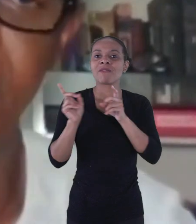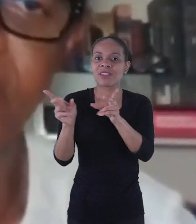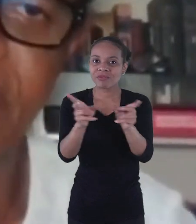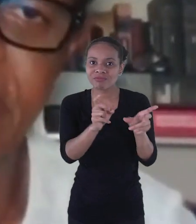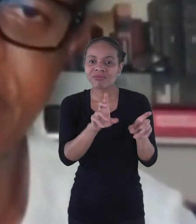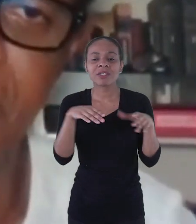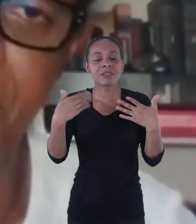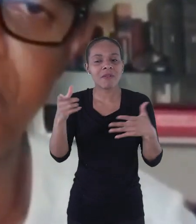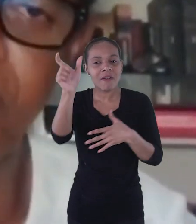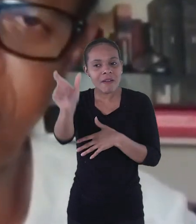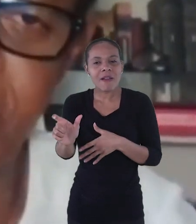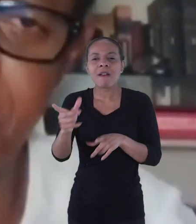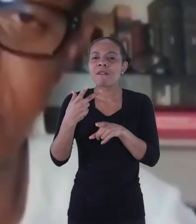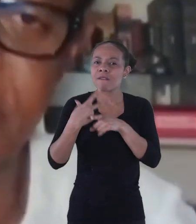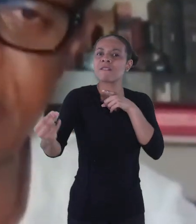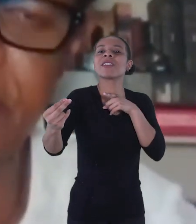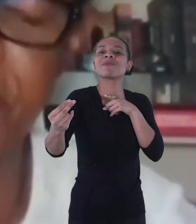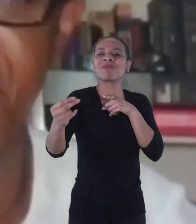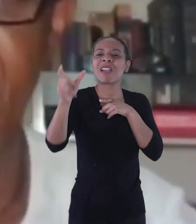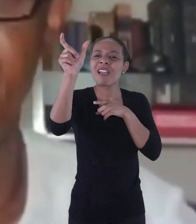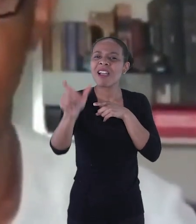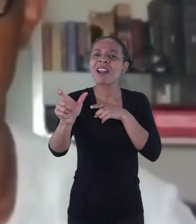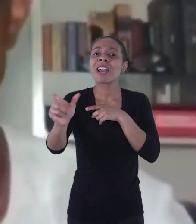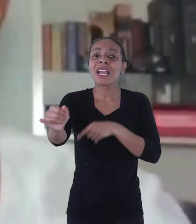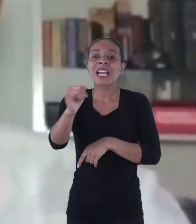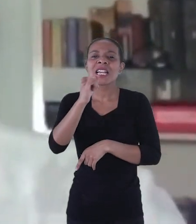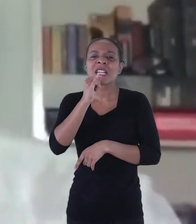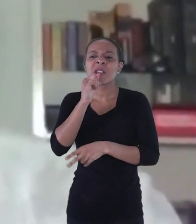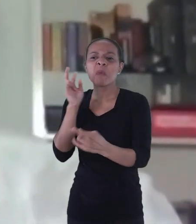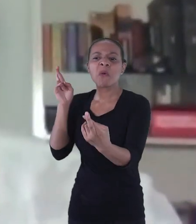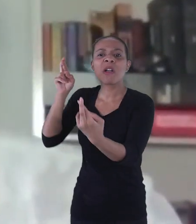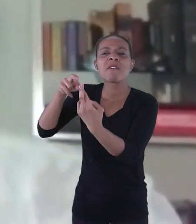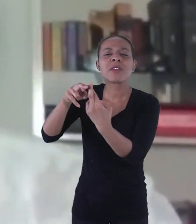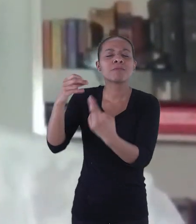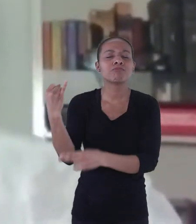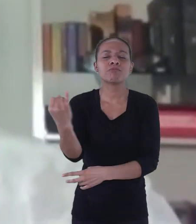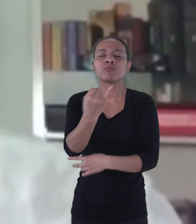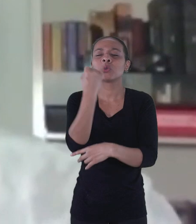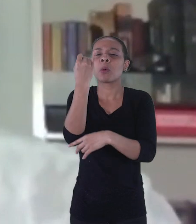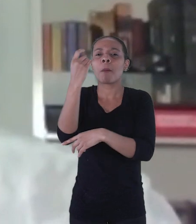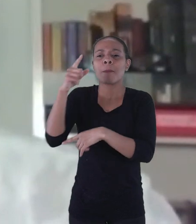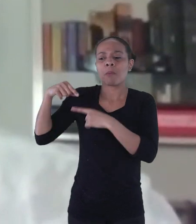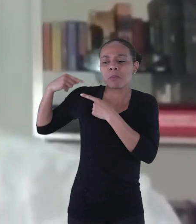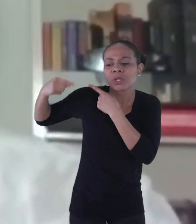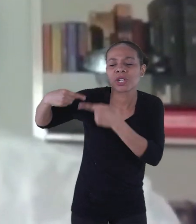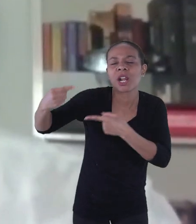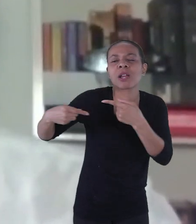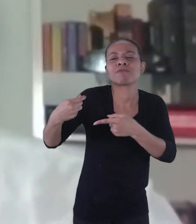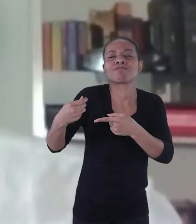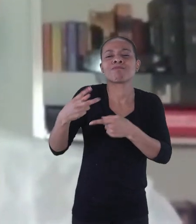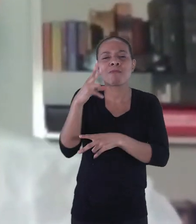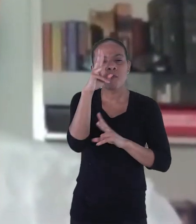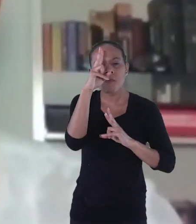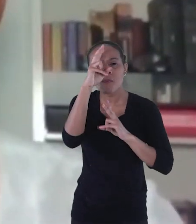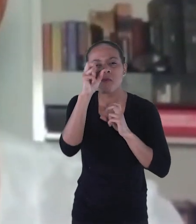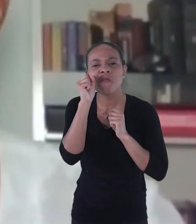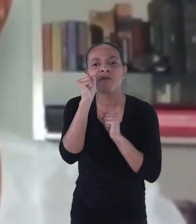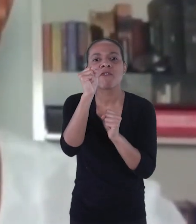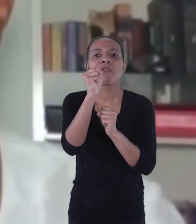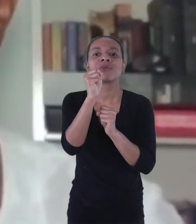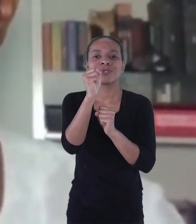venceu, ela é um exemplo muito importante para uma geração forte de escritoras e escritores